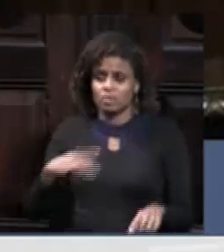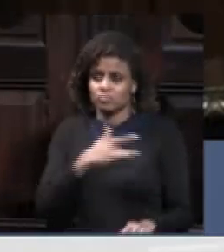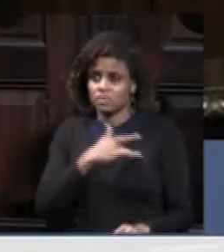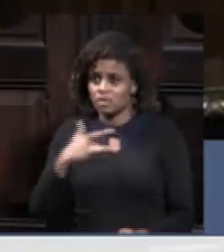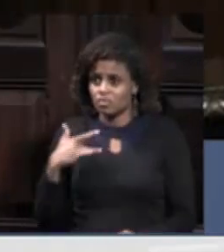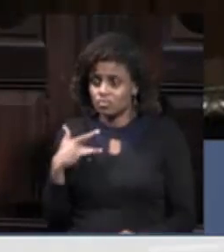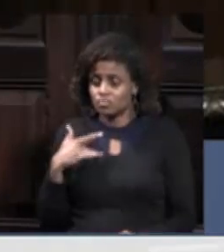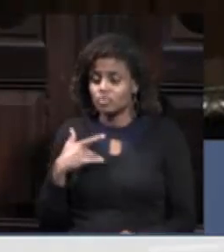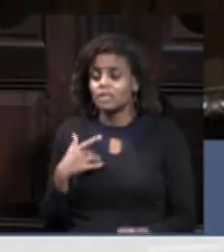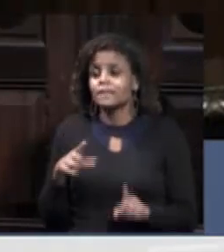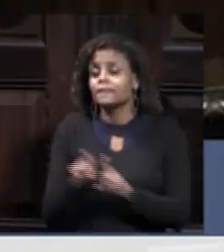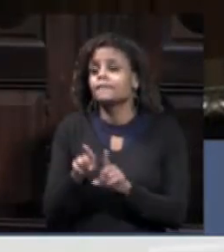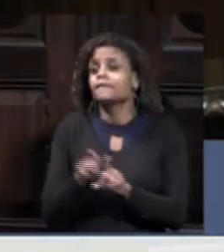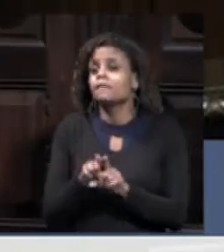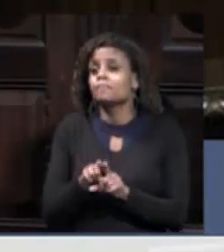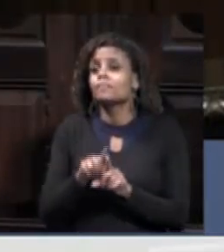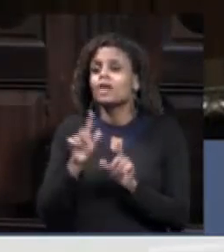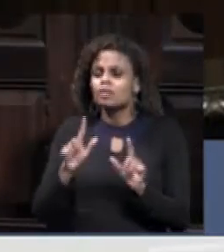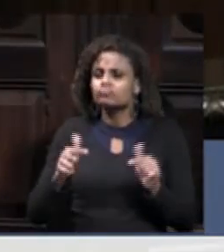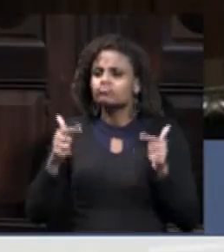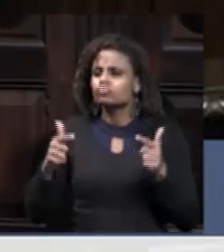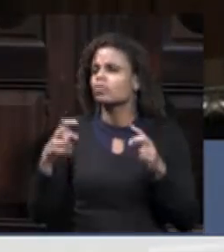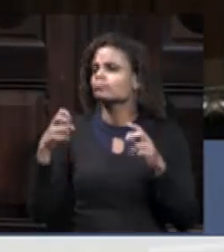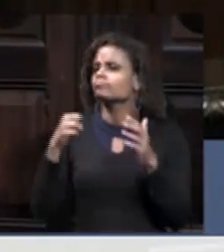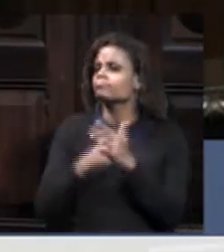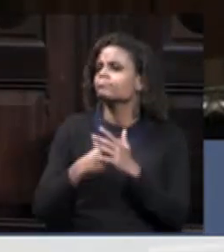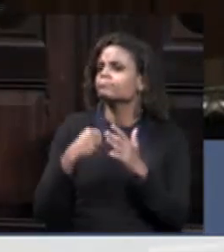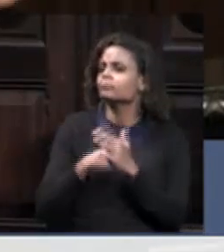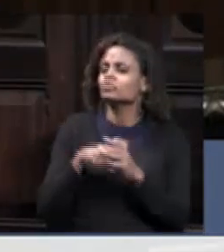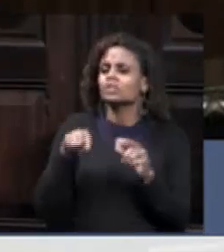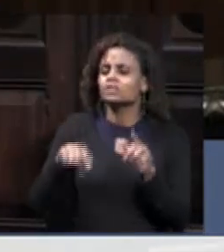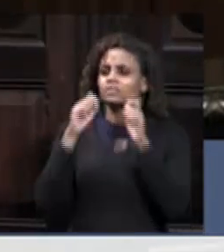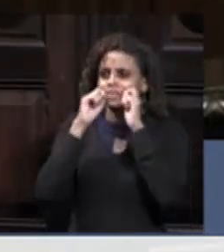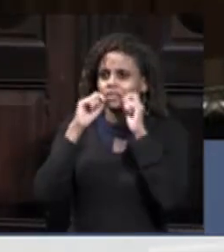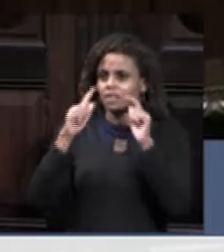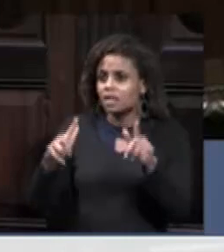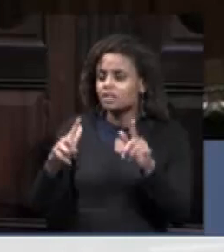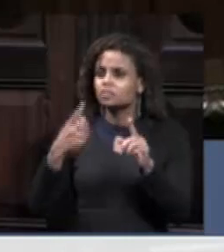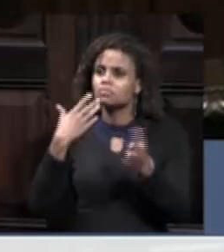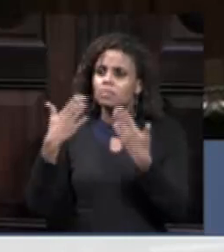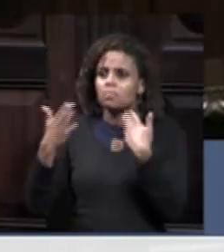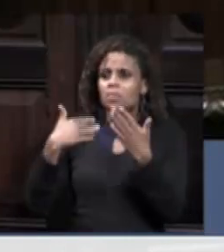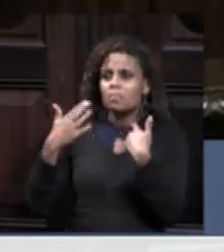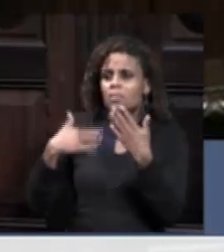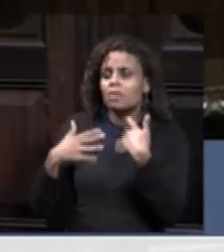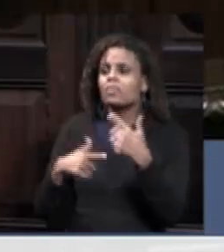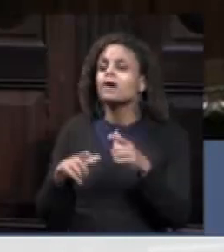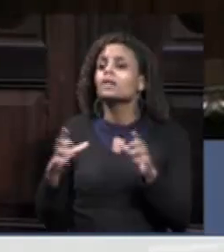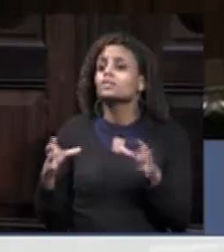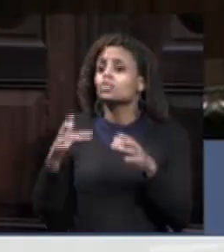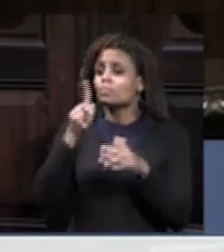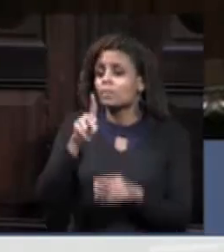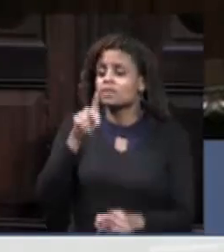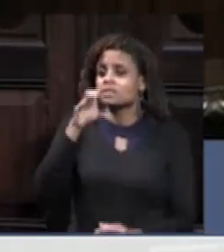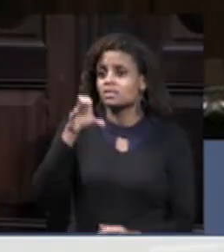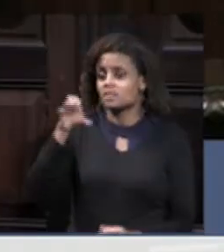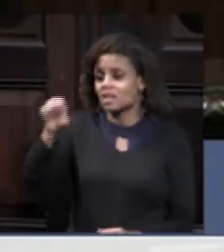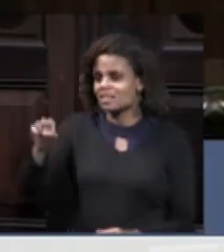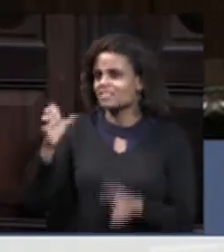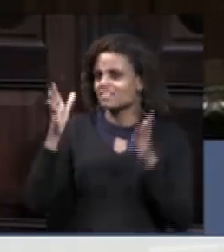a luta da própria Assembleia Legislativa em diálogo com o movimento PCSS já, que conseguiu, que